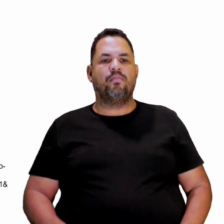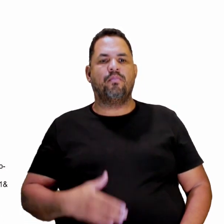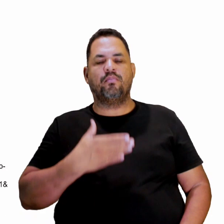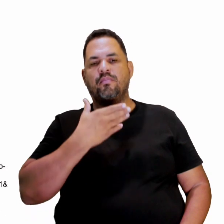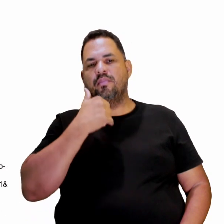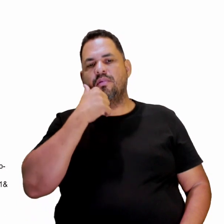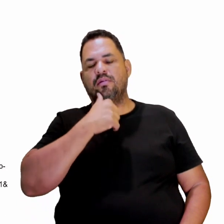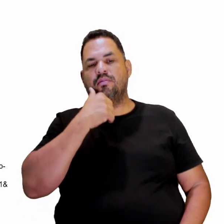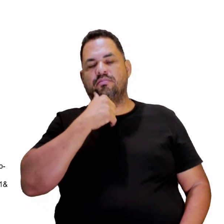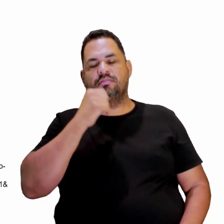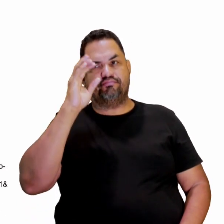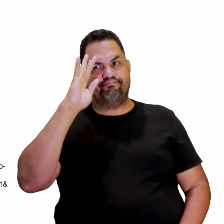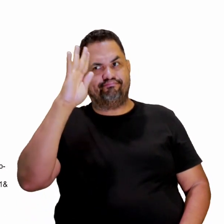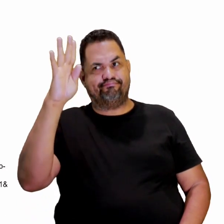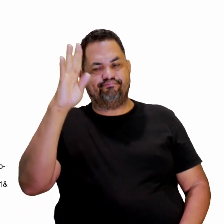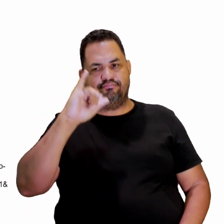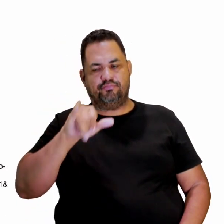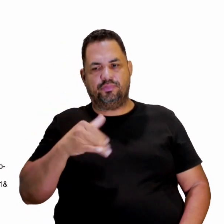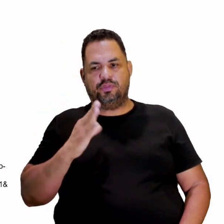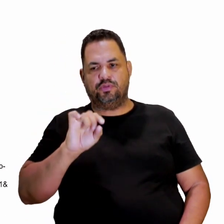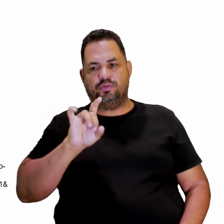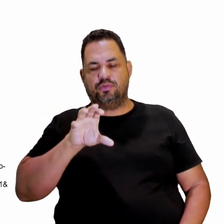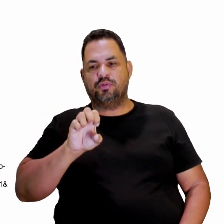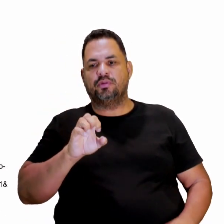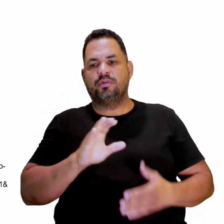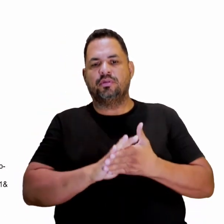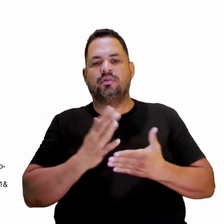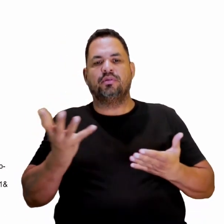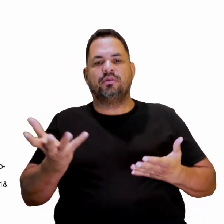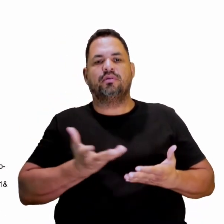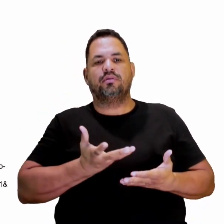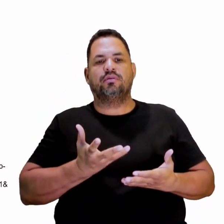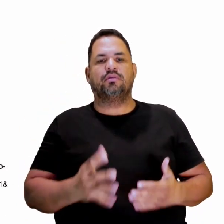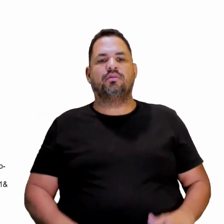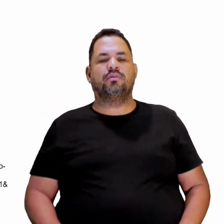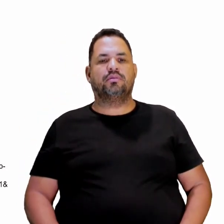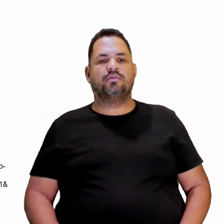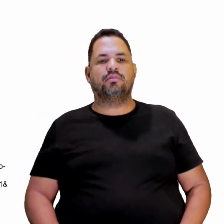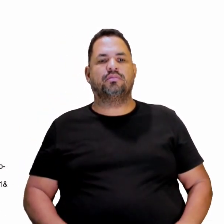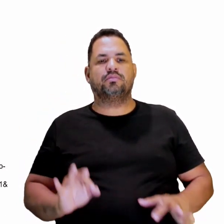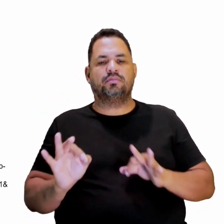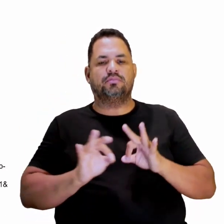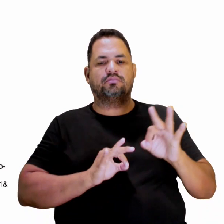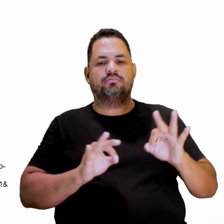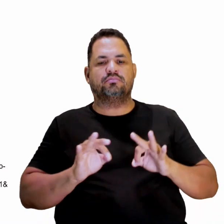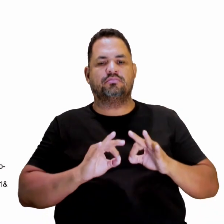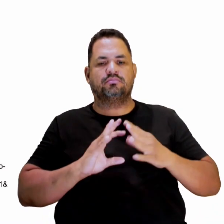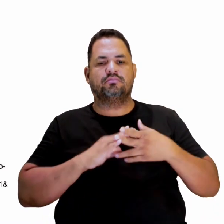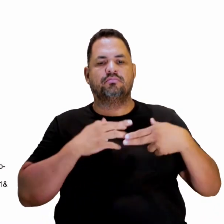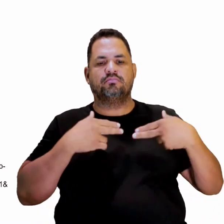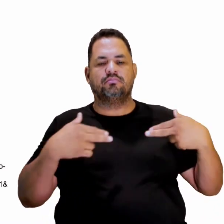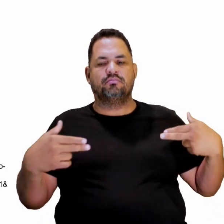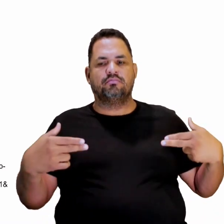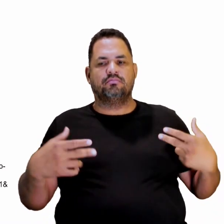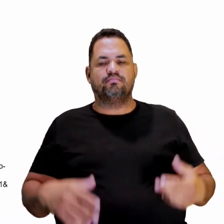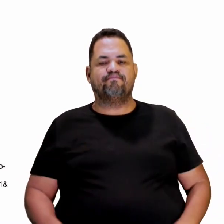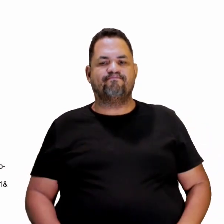ela diz o seguinte: imagino se o Joey vai querer arrumar as coisas, né? Que deve